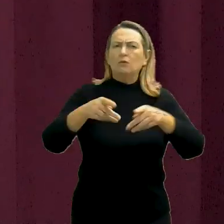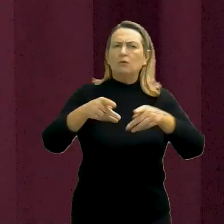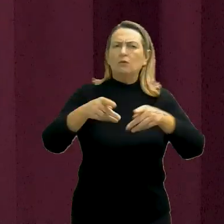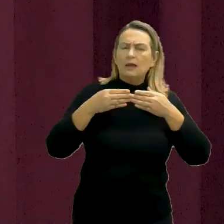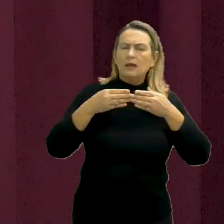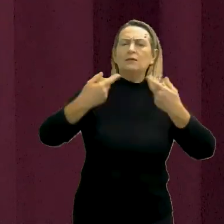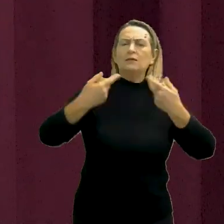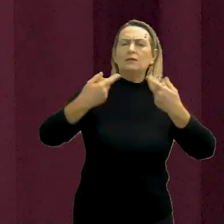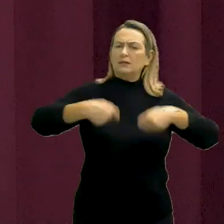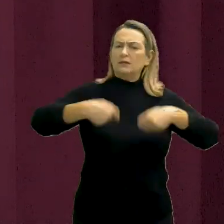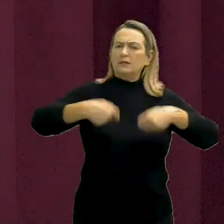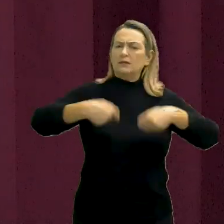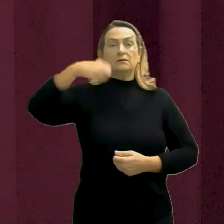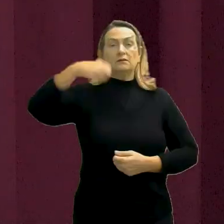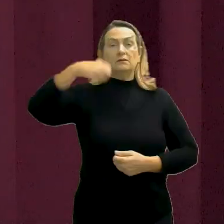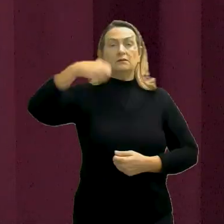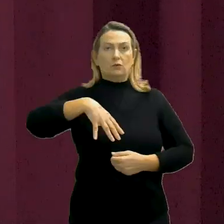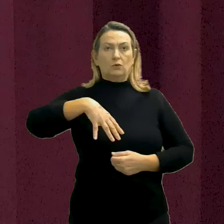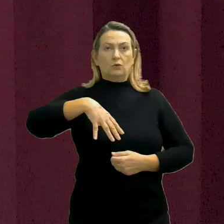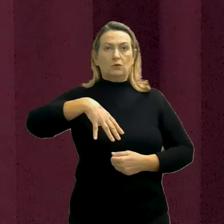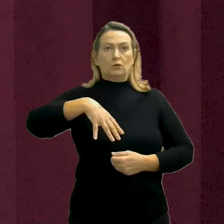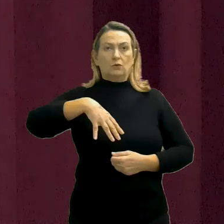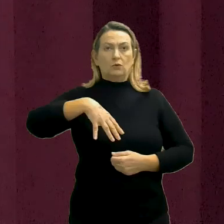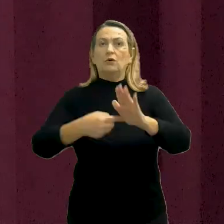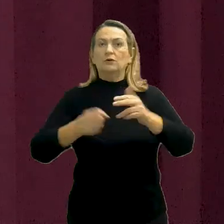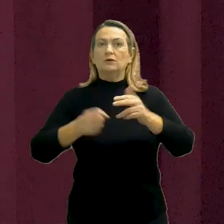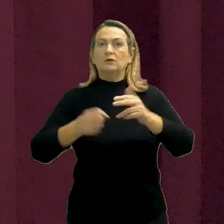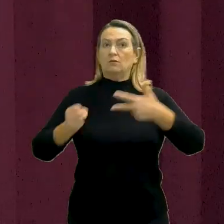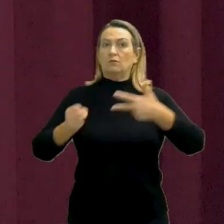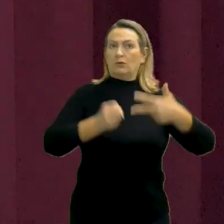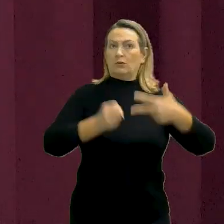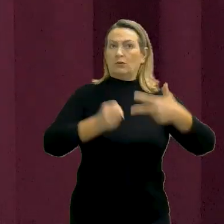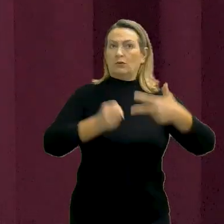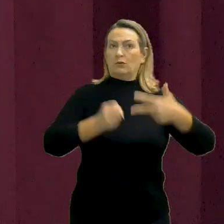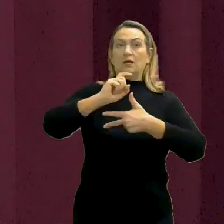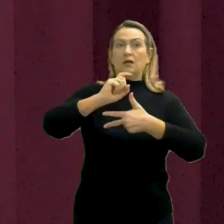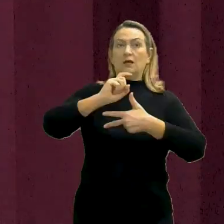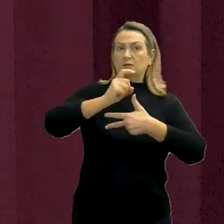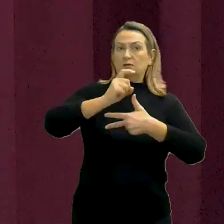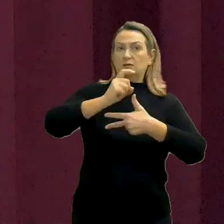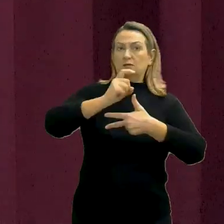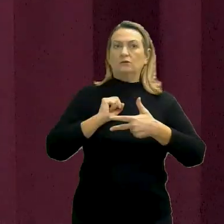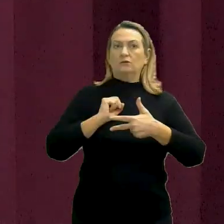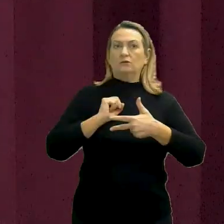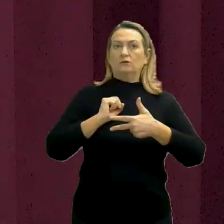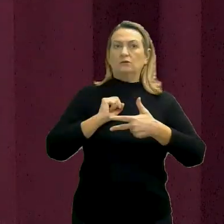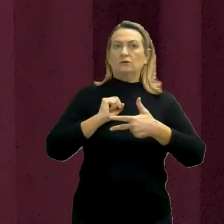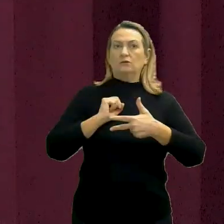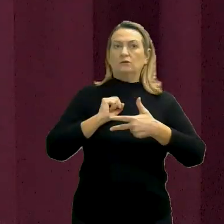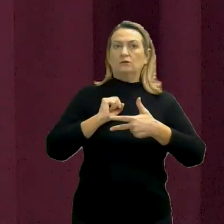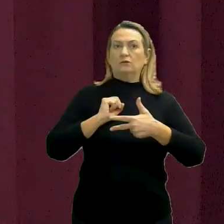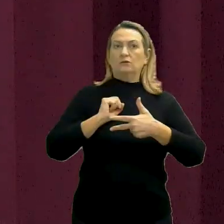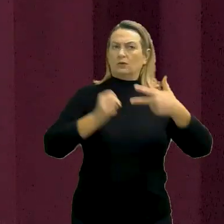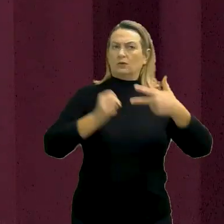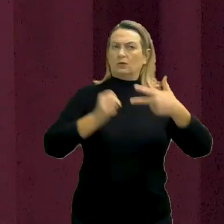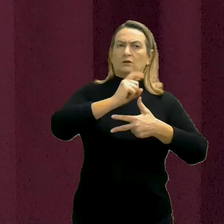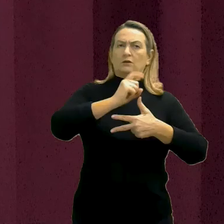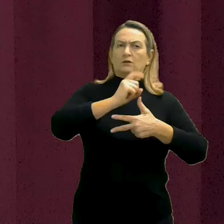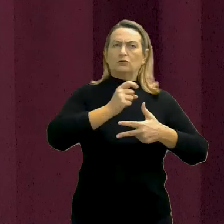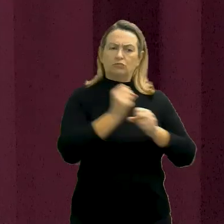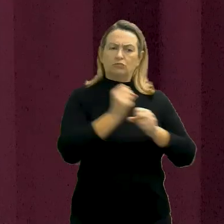executivo que aquilo é necessário o poder executivo faz a obra isso traz benefício da